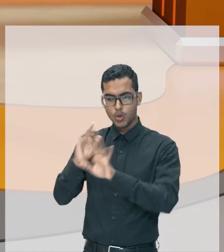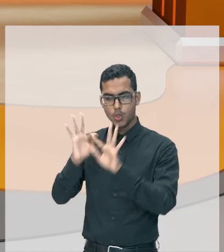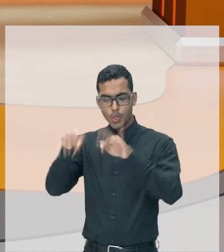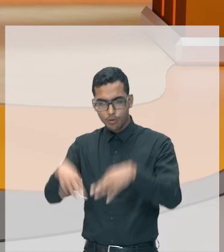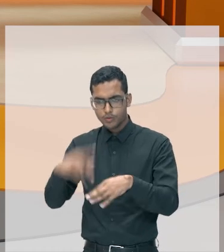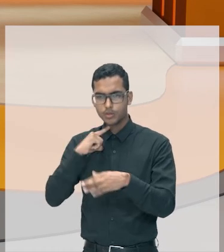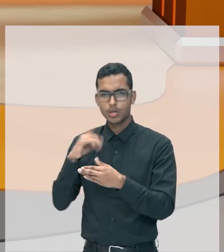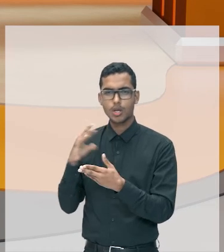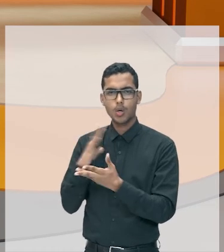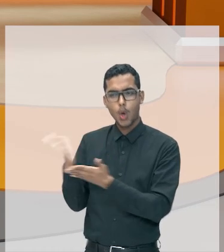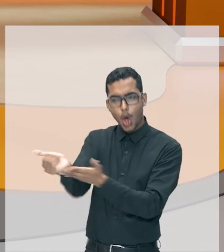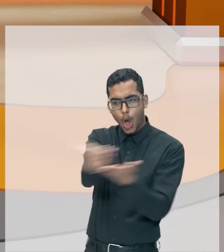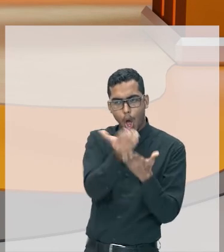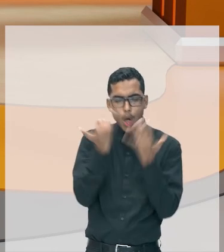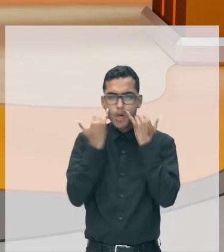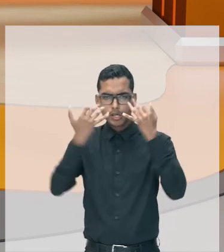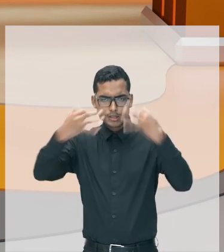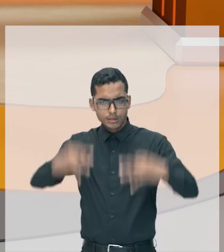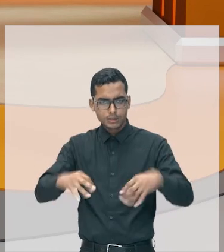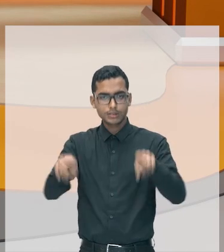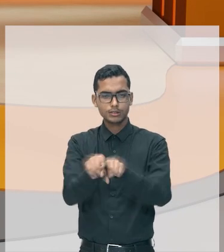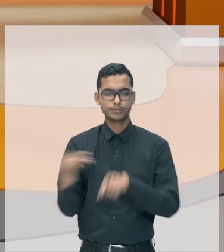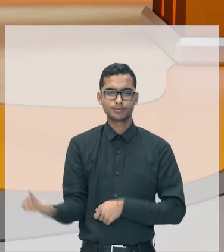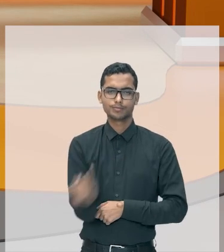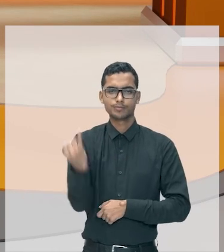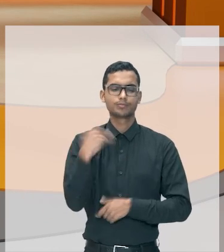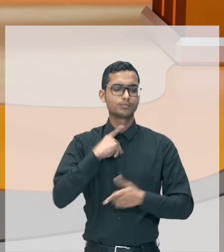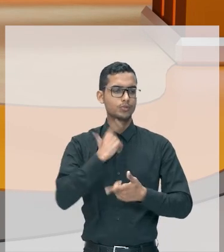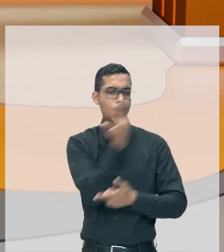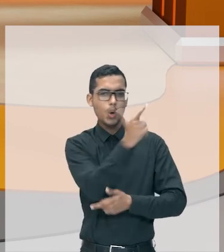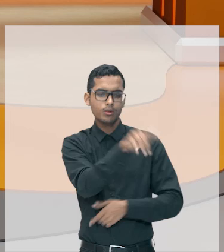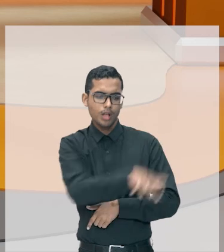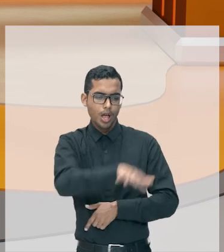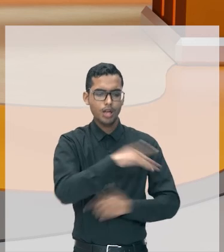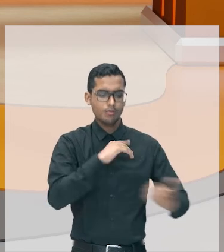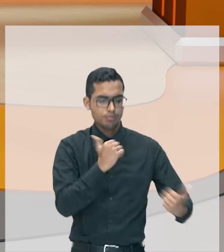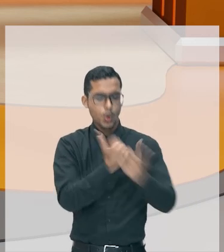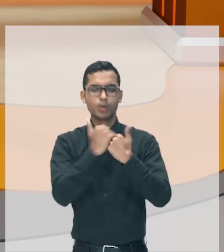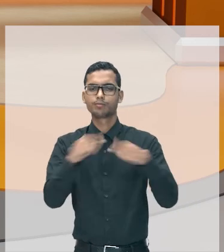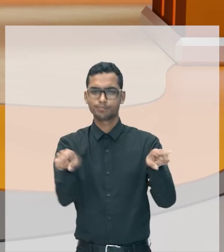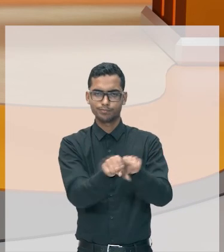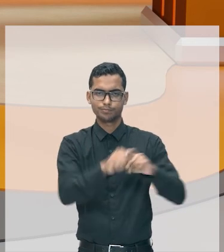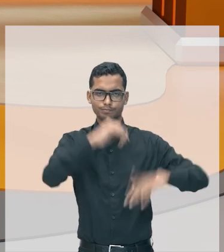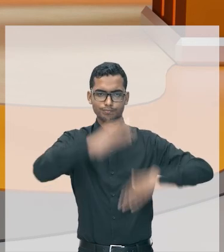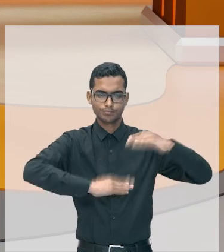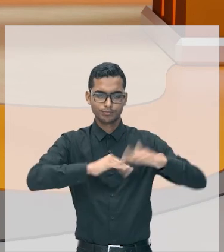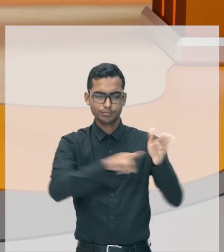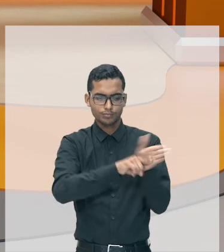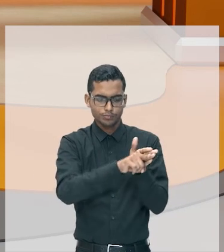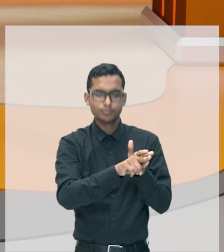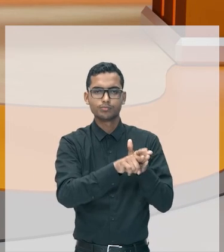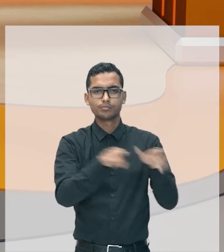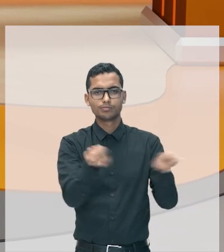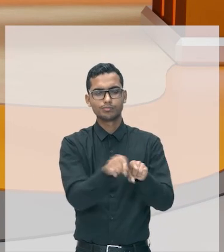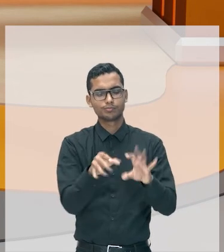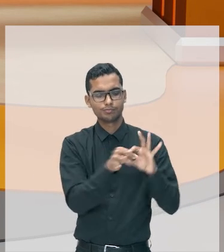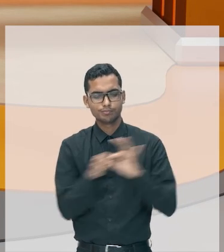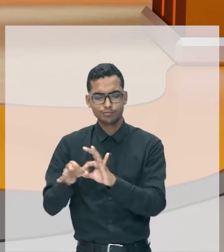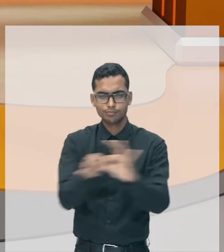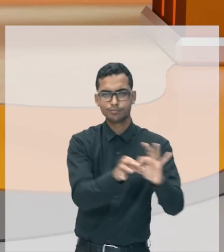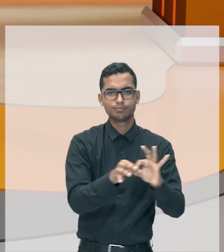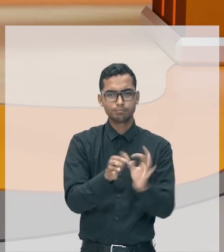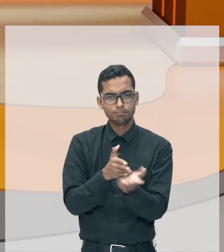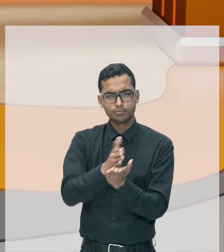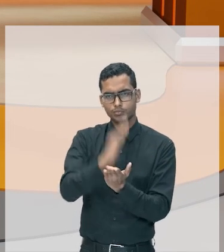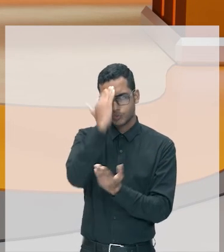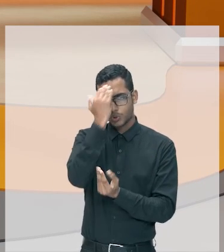o apoio ali de outras áreas do conhecimento, de outros pesquisadores que vão ajudar a gente a entender este